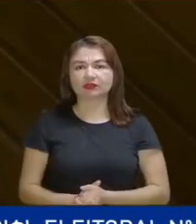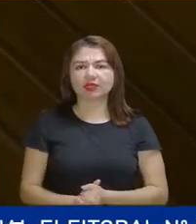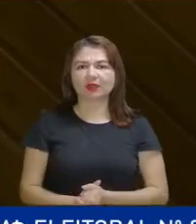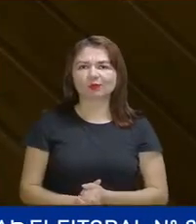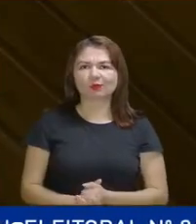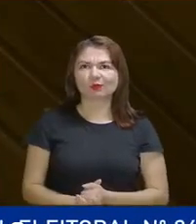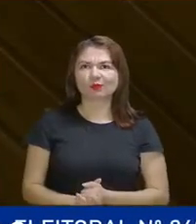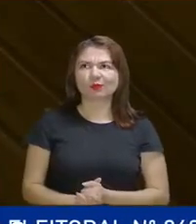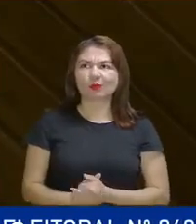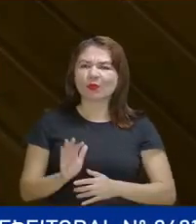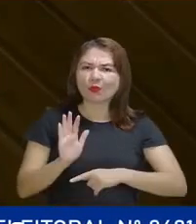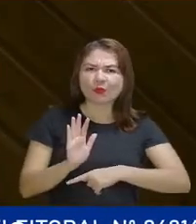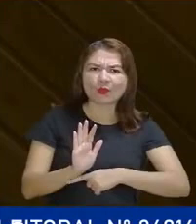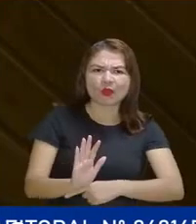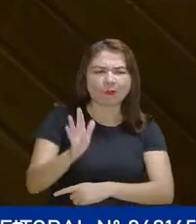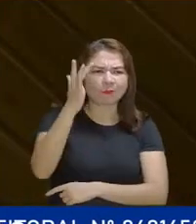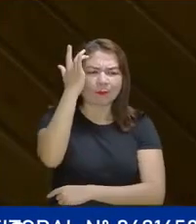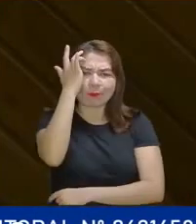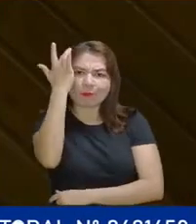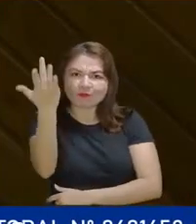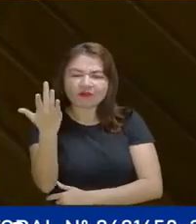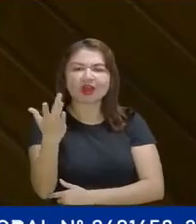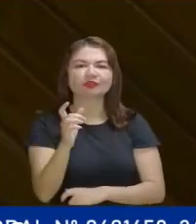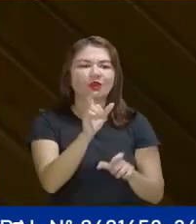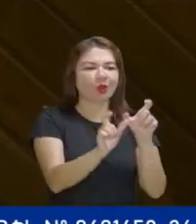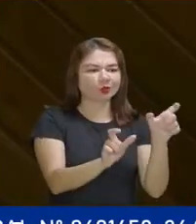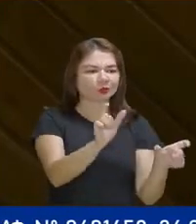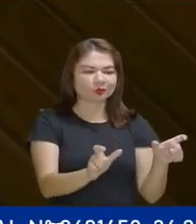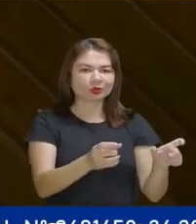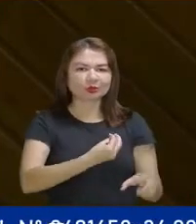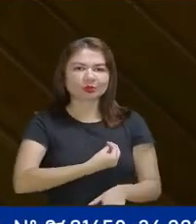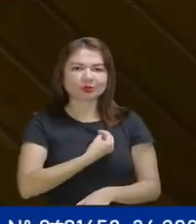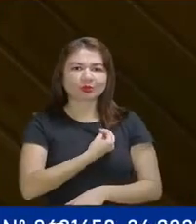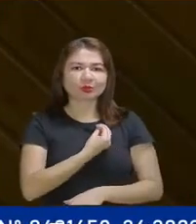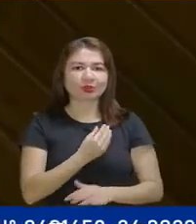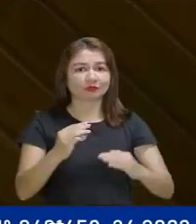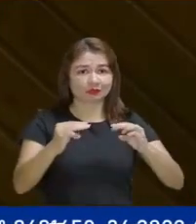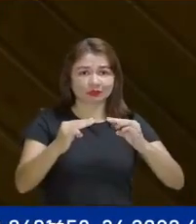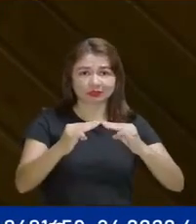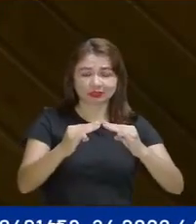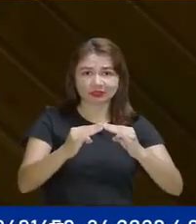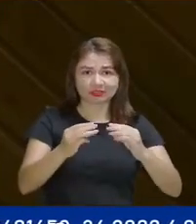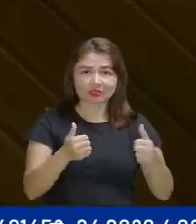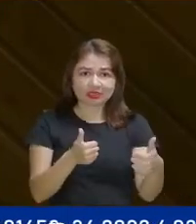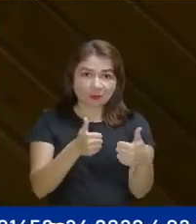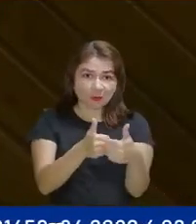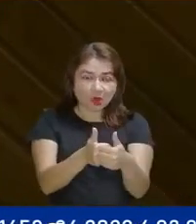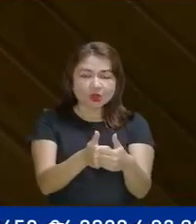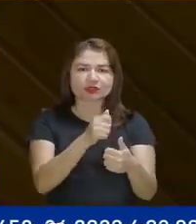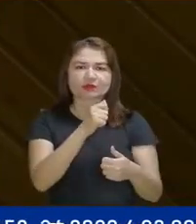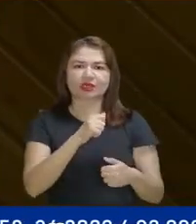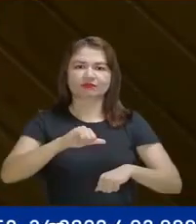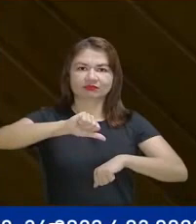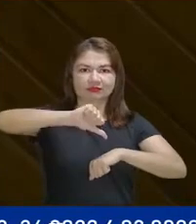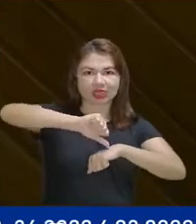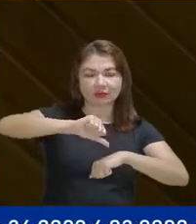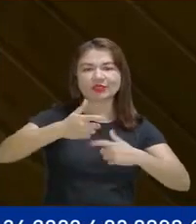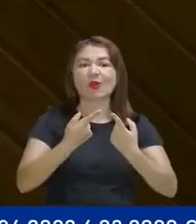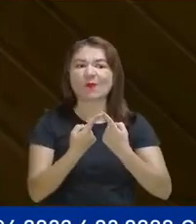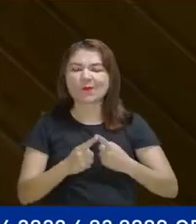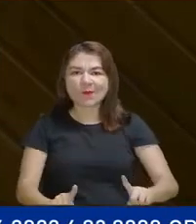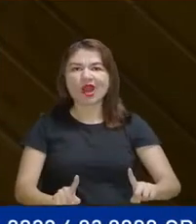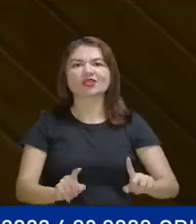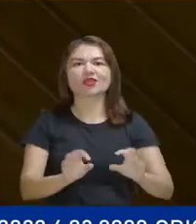facilitou o deslocamento das pessoas que ali estavam, até porque Mazagão, apesar de ser uma cidade próxima de Macapá, mas são muitos